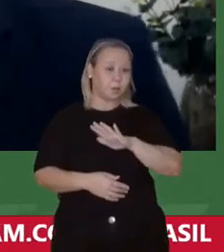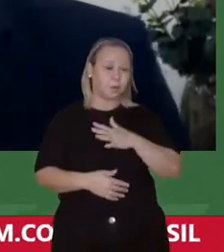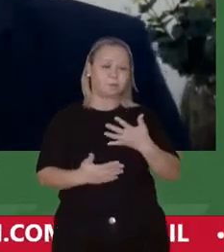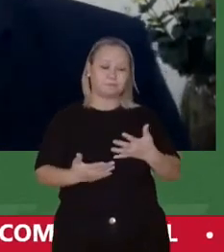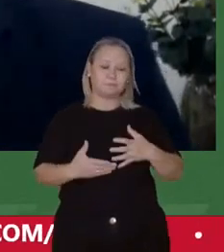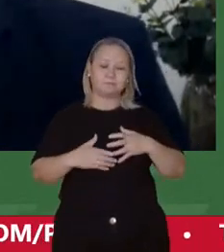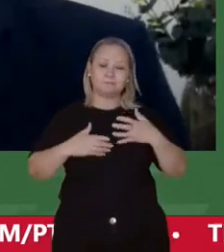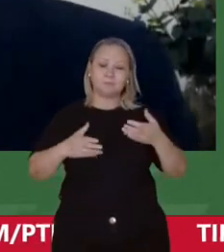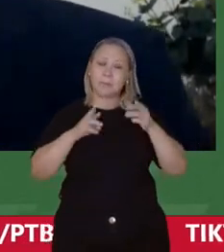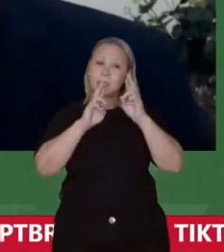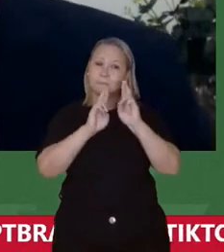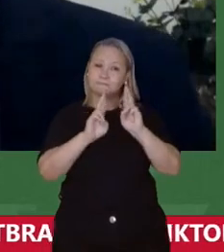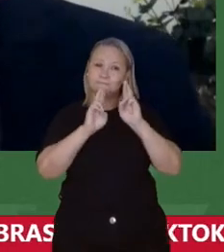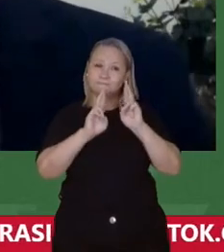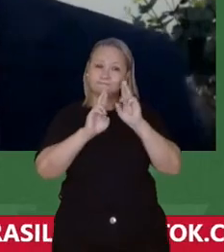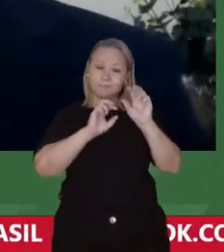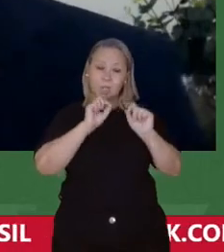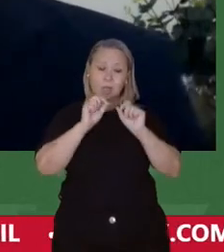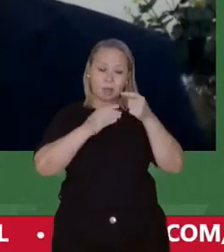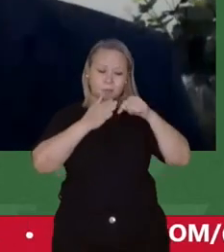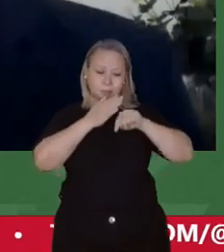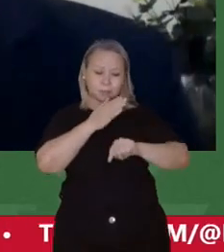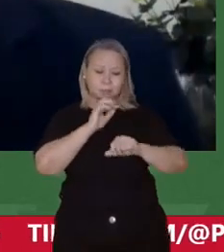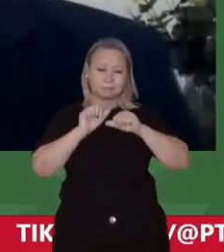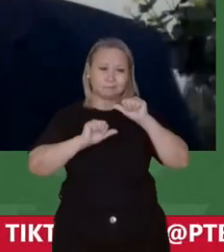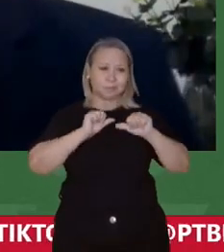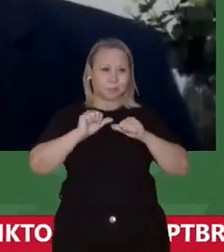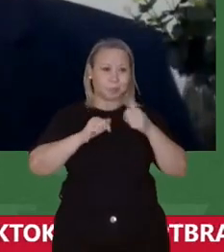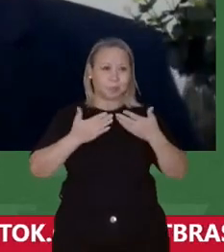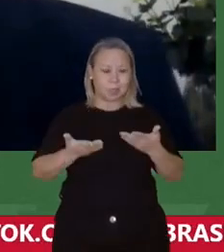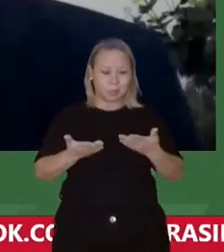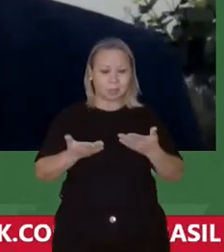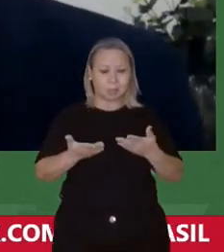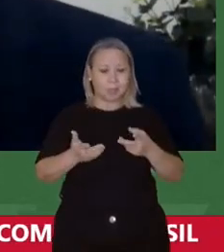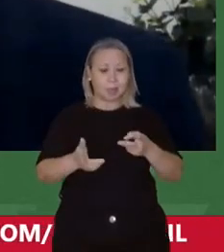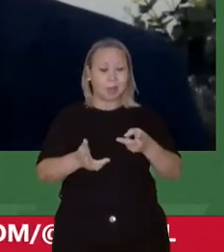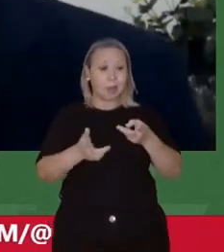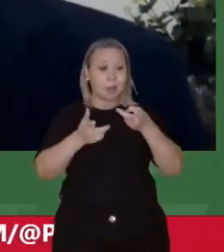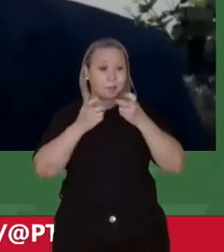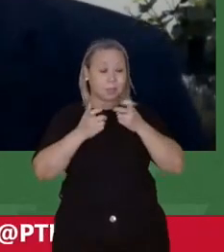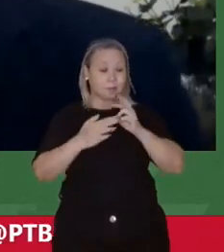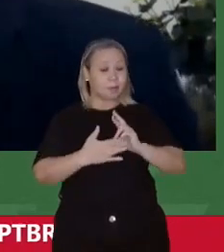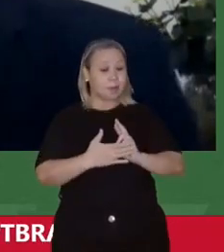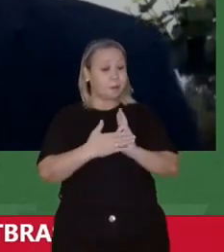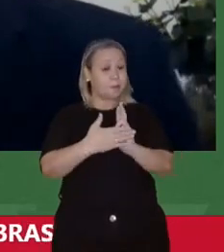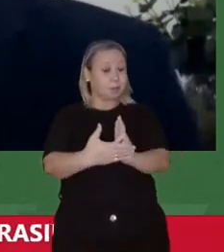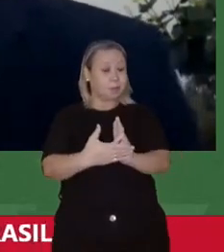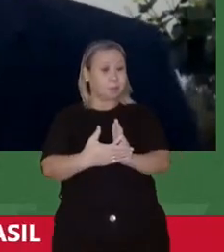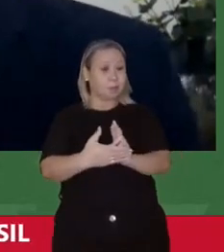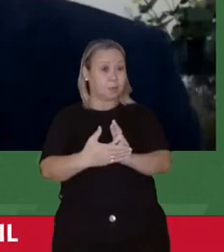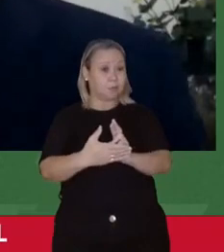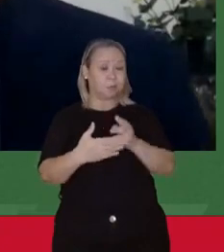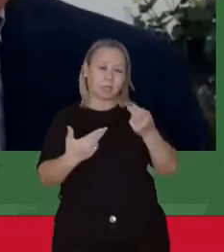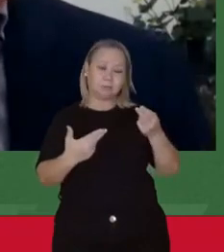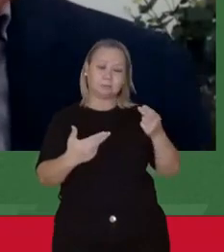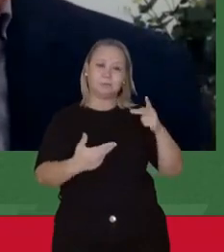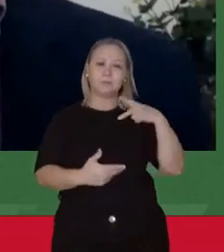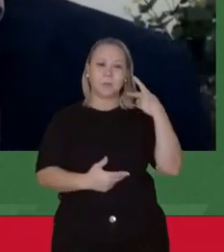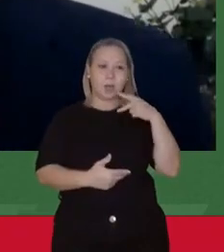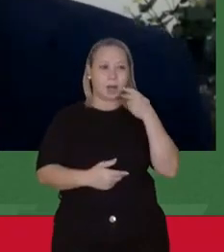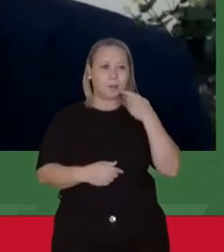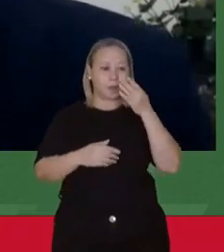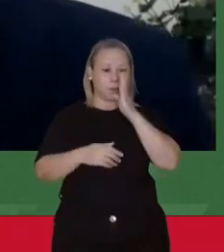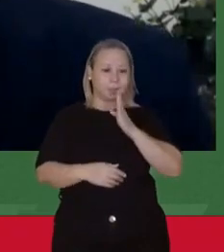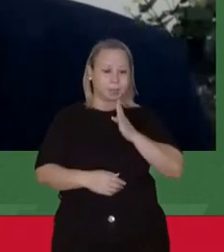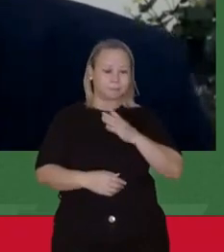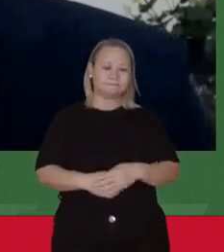grande esperança de uma profunda mudança do ponto de vista da representação no Parlamento brasileiro. Quero